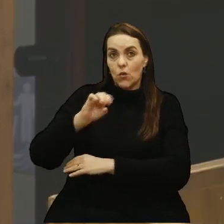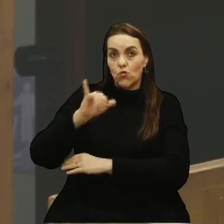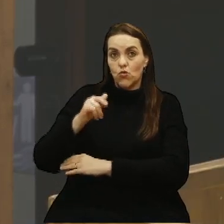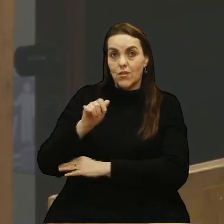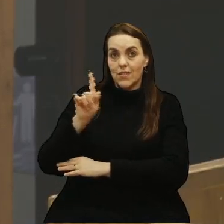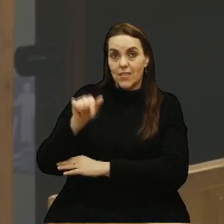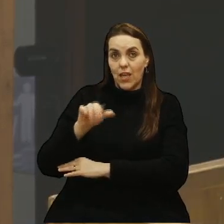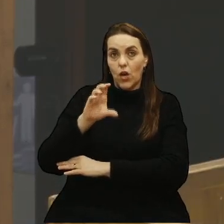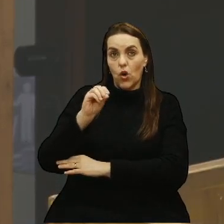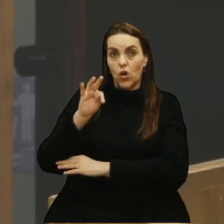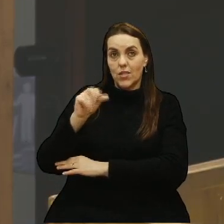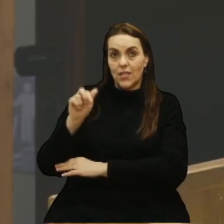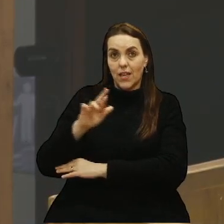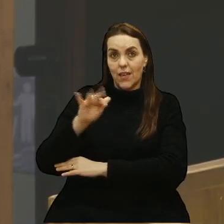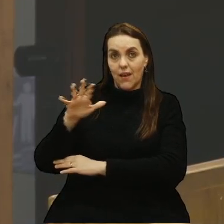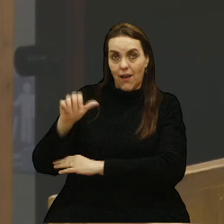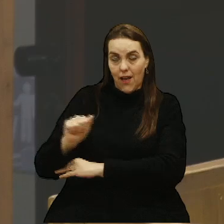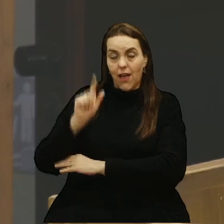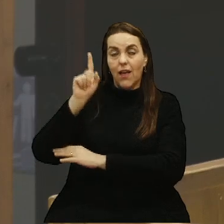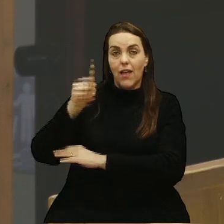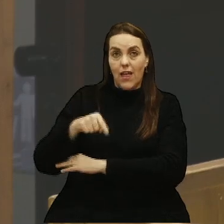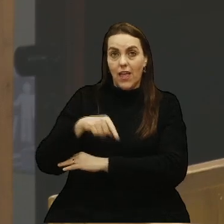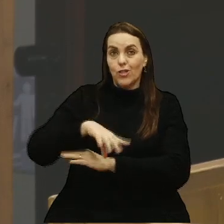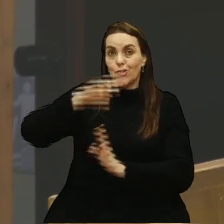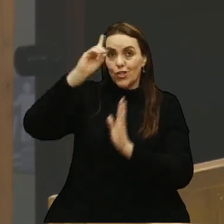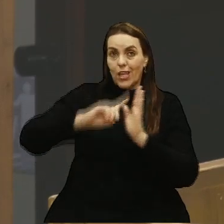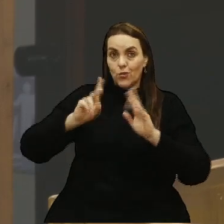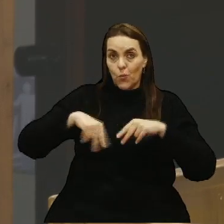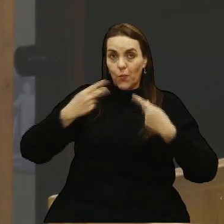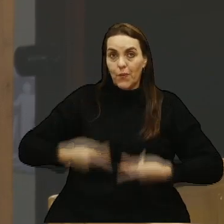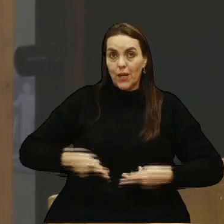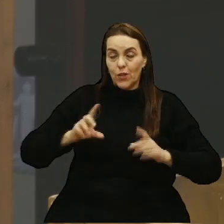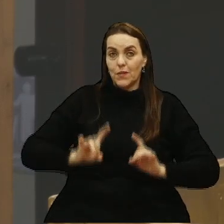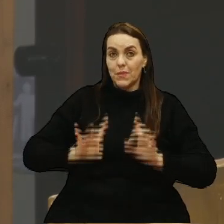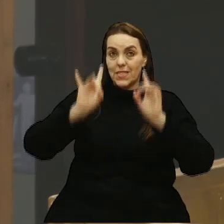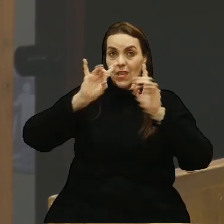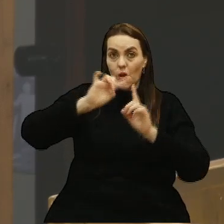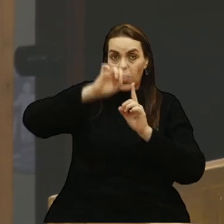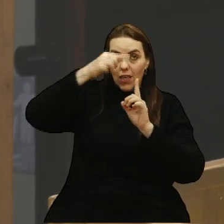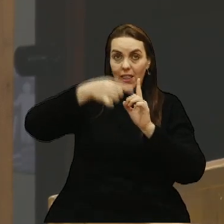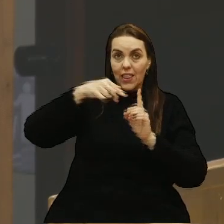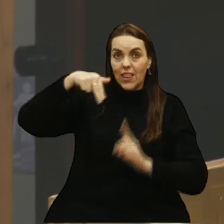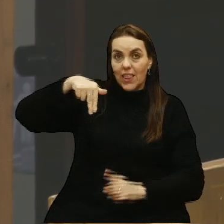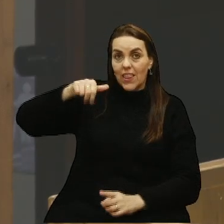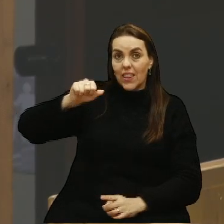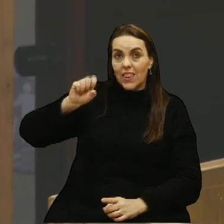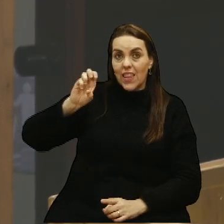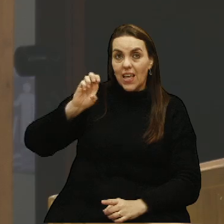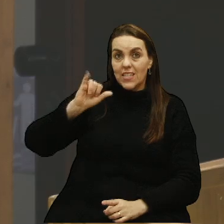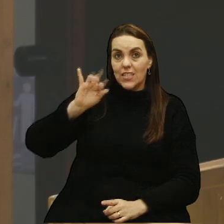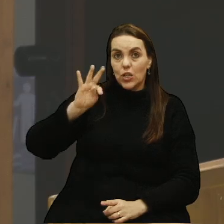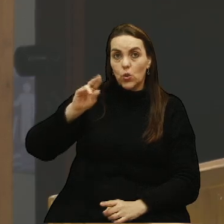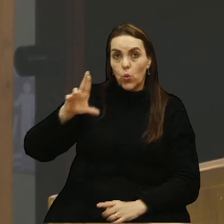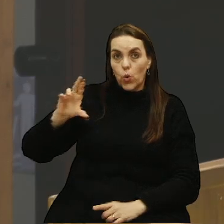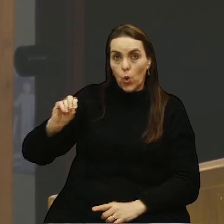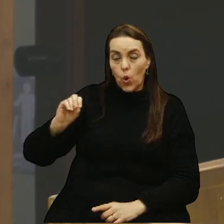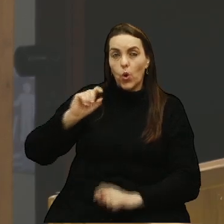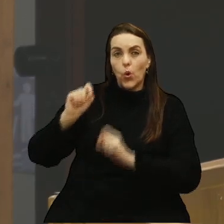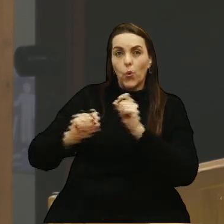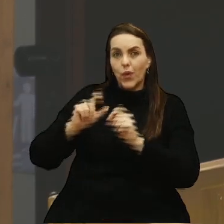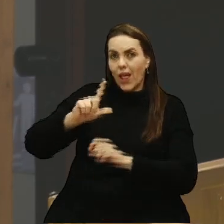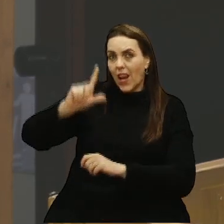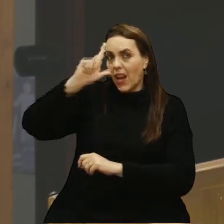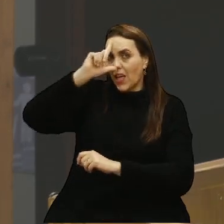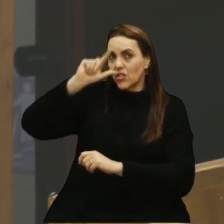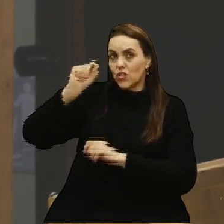sobre as garantias aos direitos humanos, em especial ao nascituro. A nomenclatura nascituro tem sua origem do latim nascituro, que